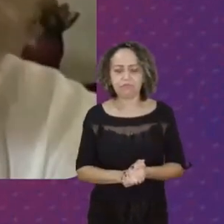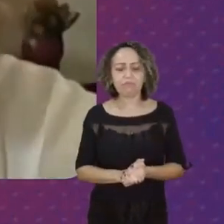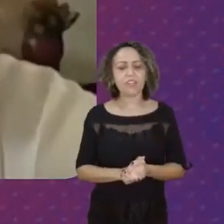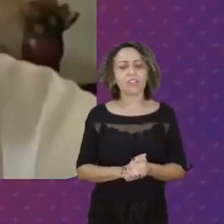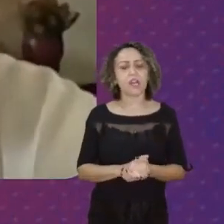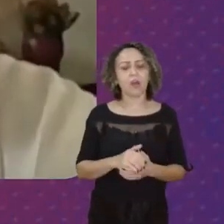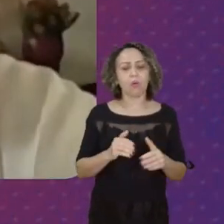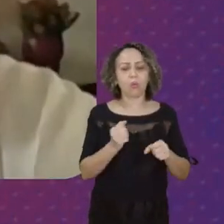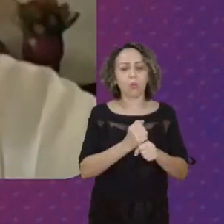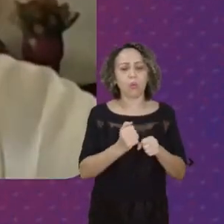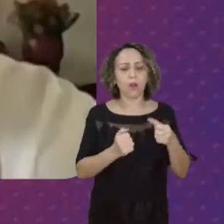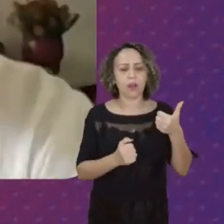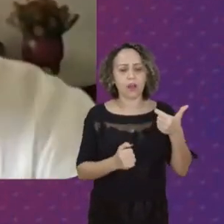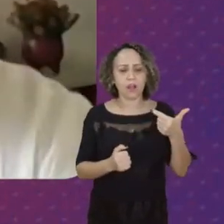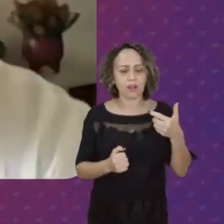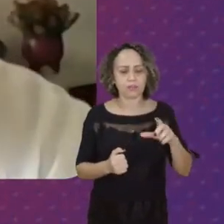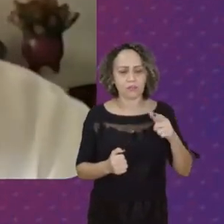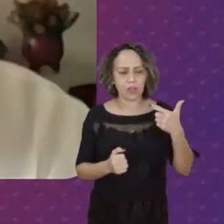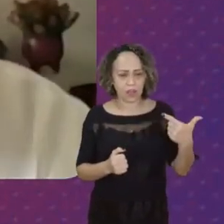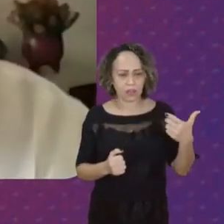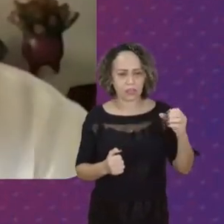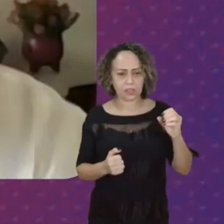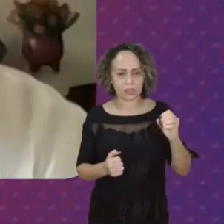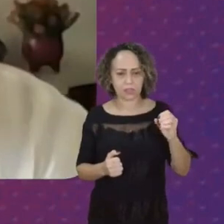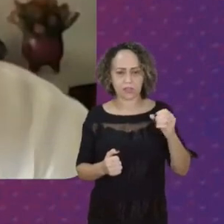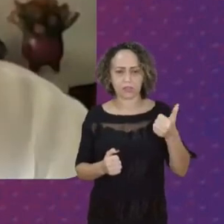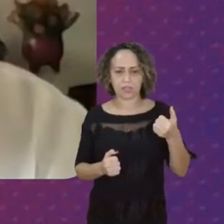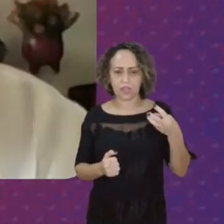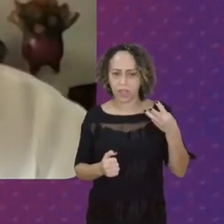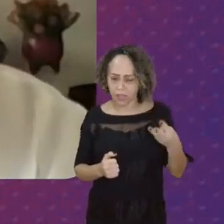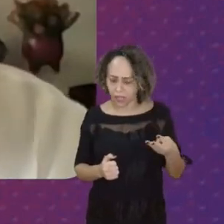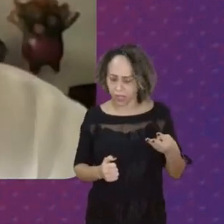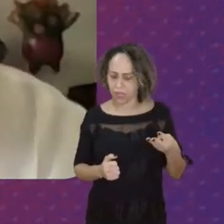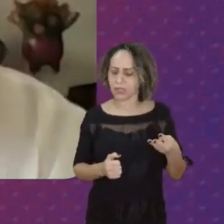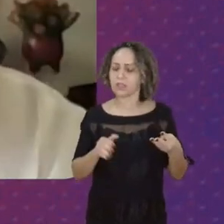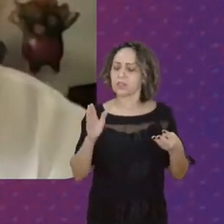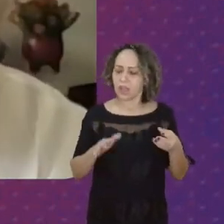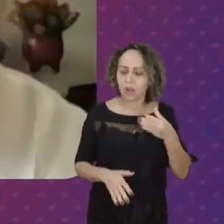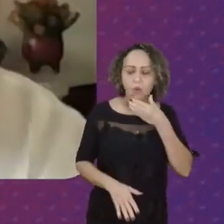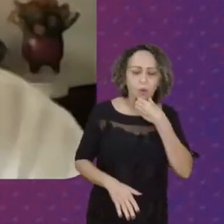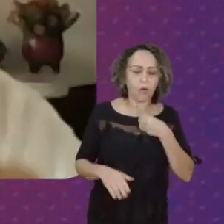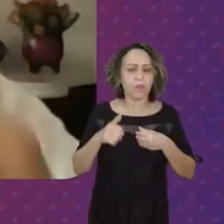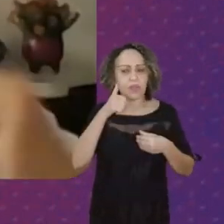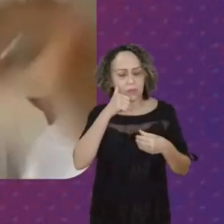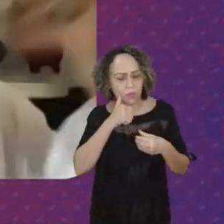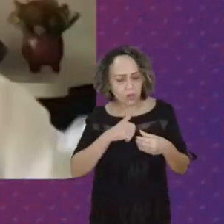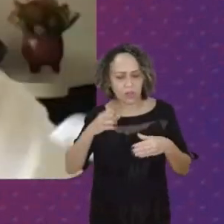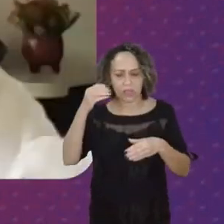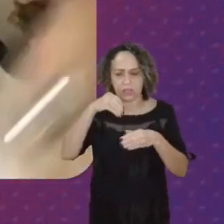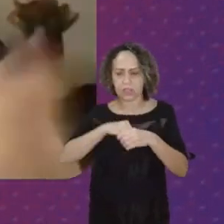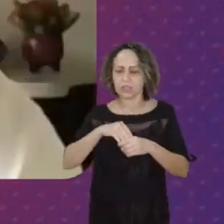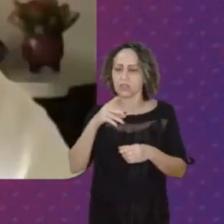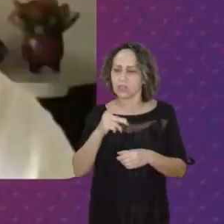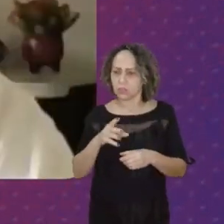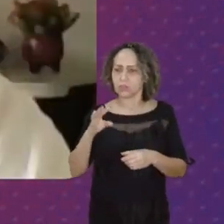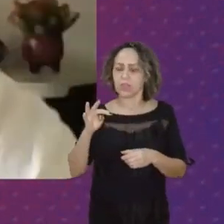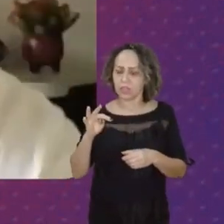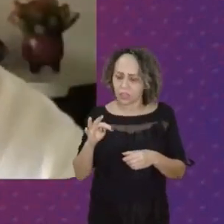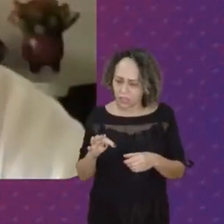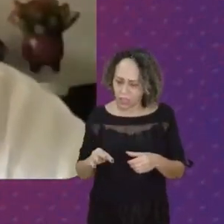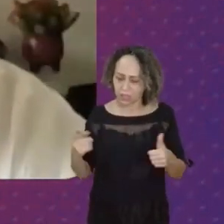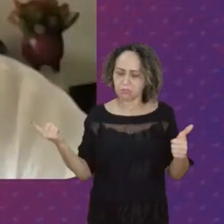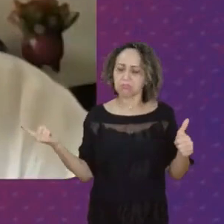2013, a paridade de gênero nas instâncias partidárias do PT, ela completa o seu